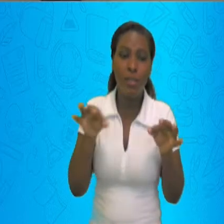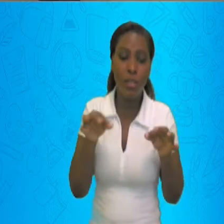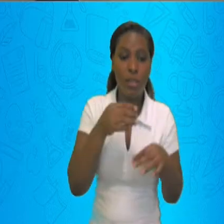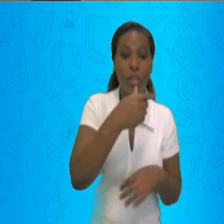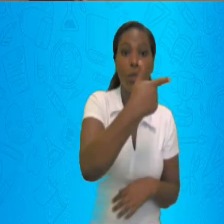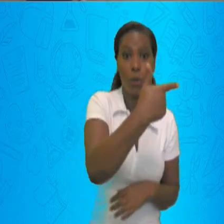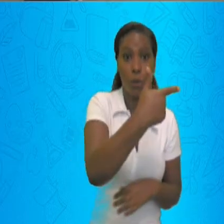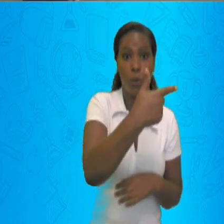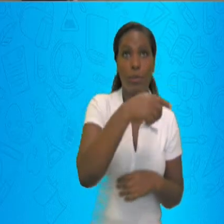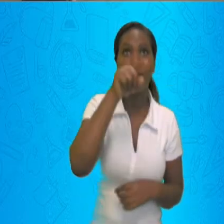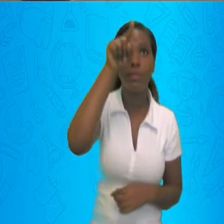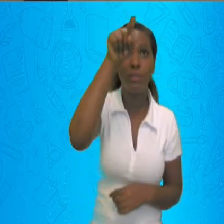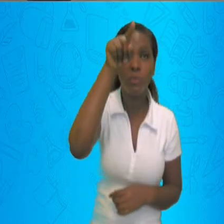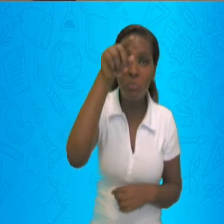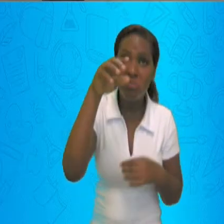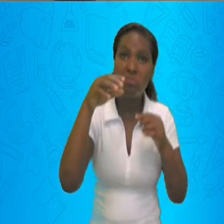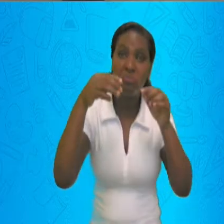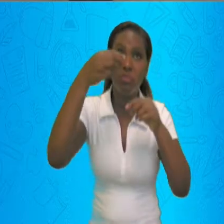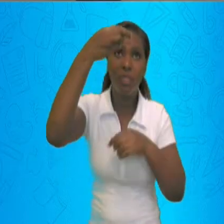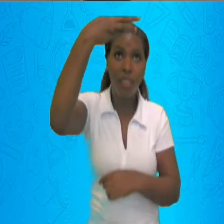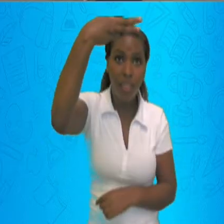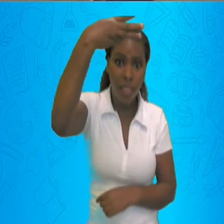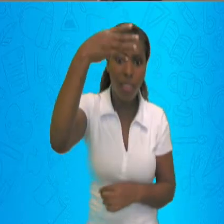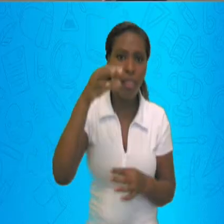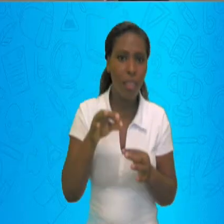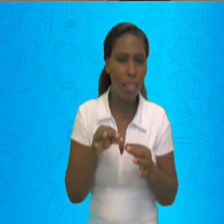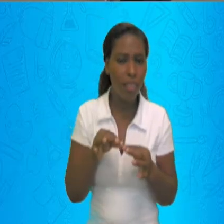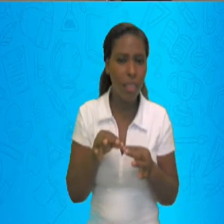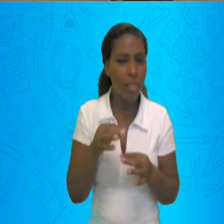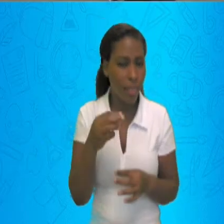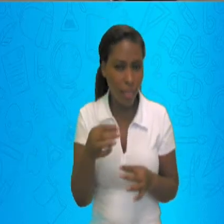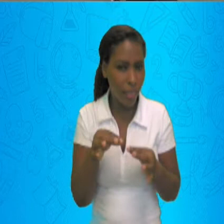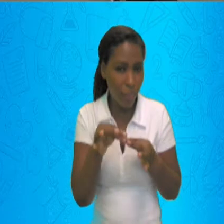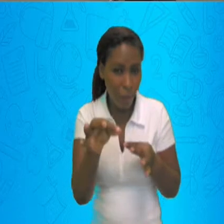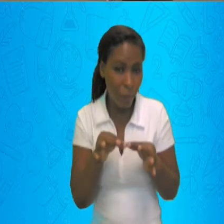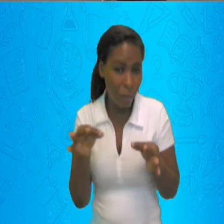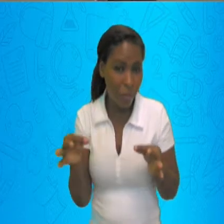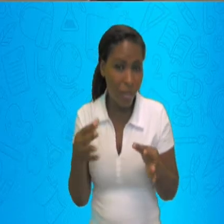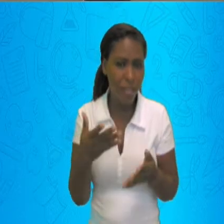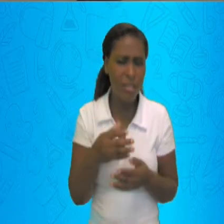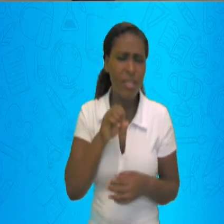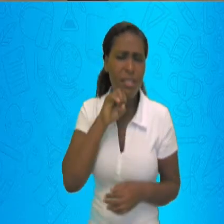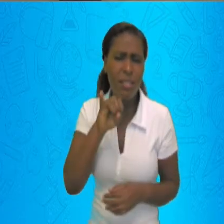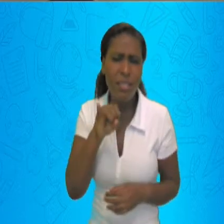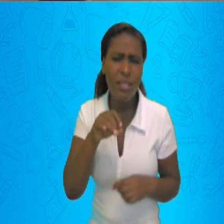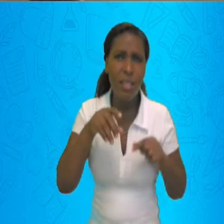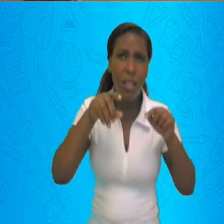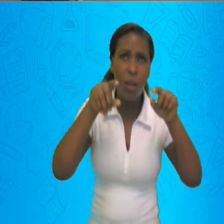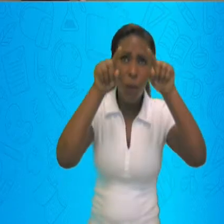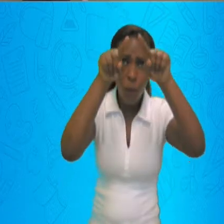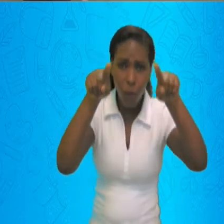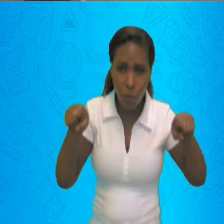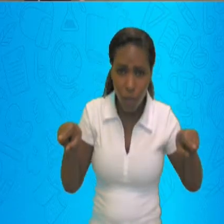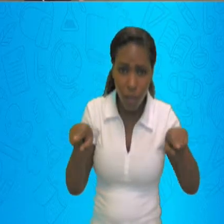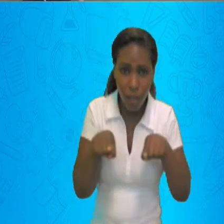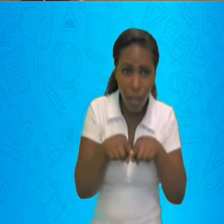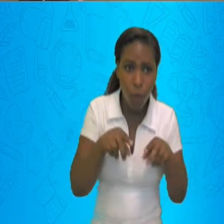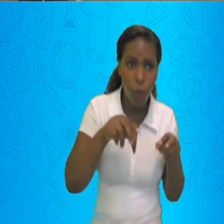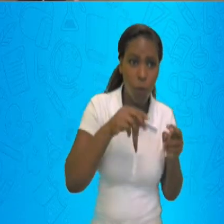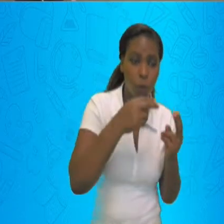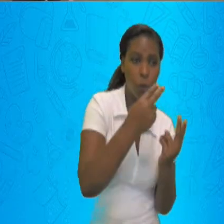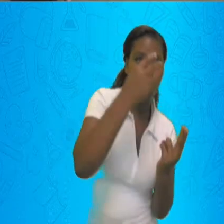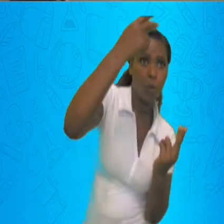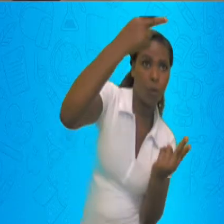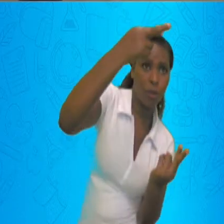mede 3. Se é um triângulo isósceles, quais serão as possíveis medidas do